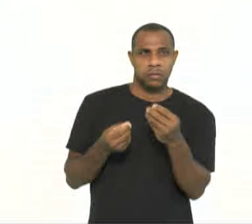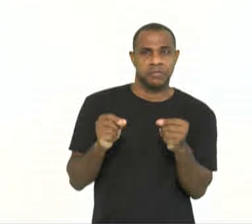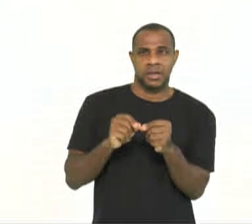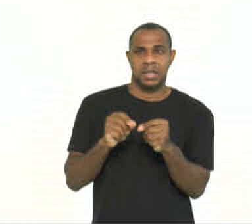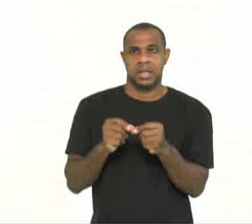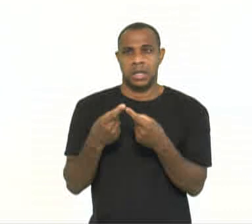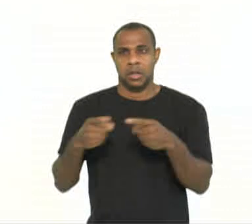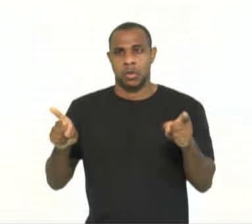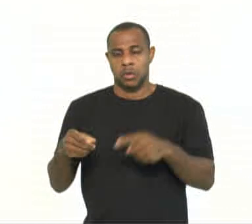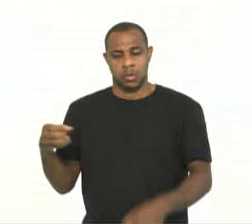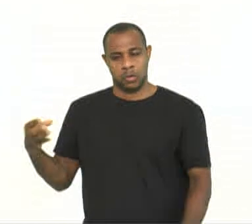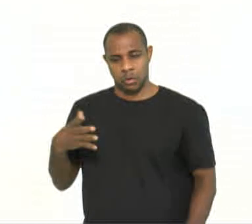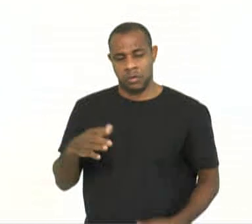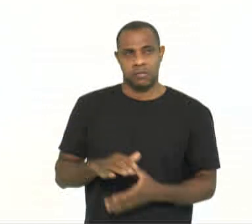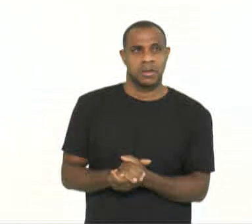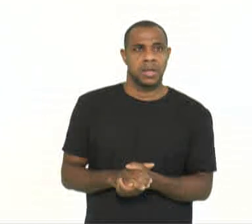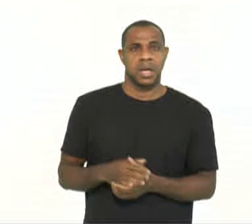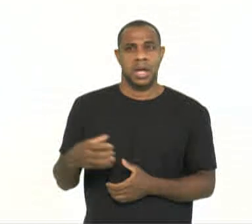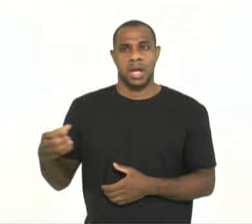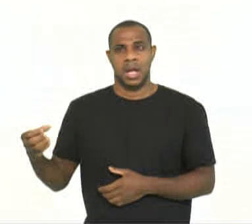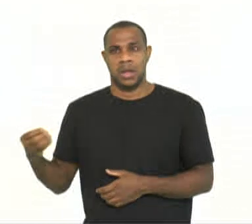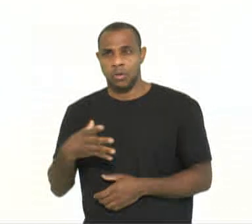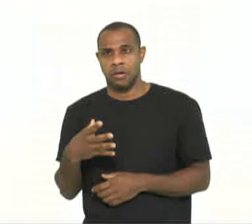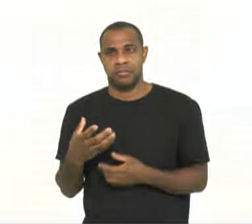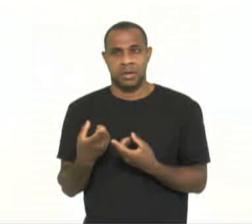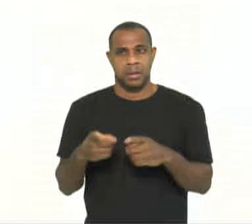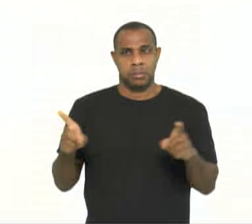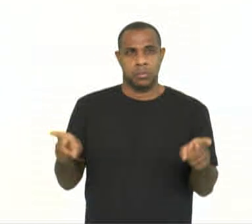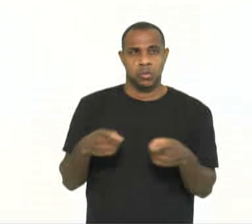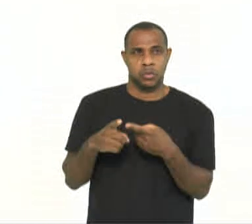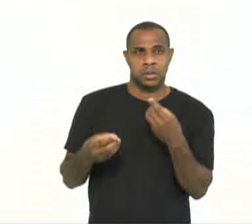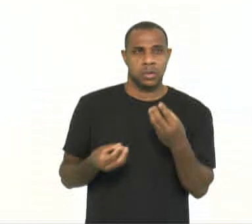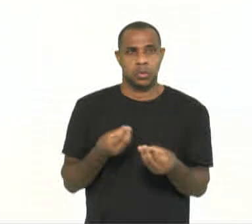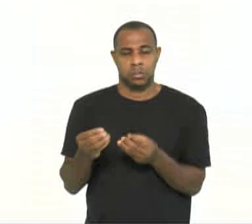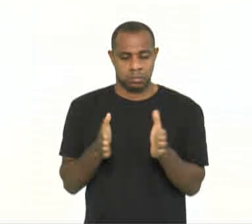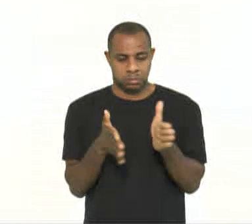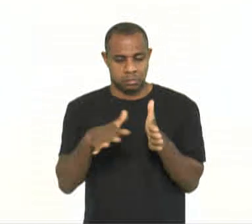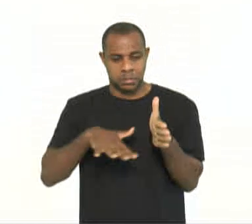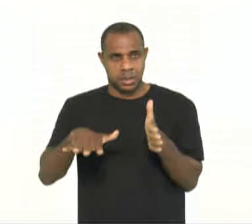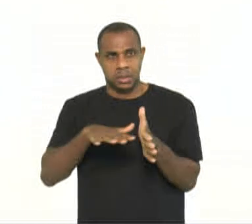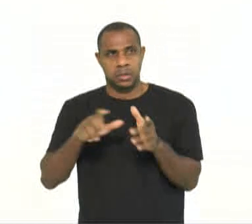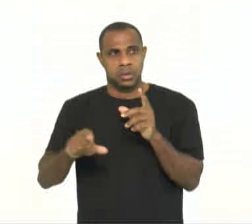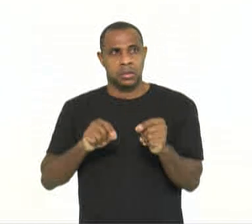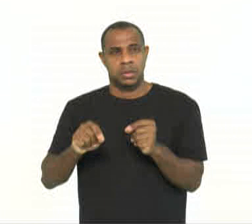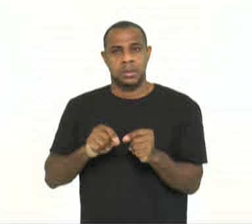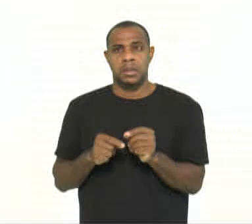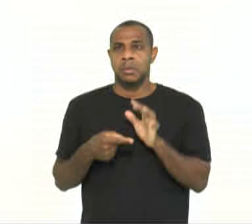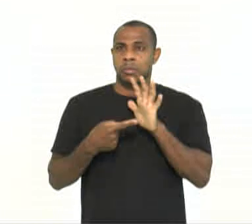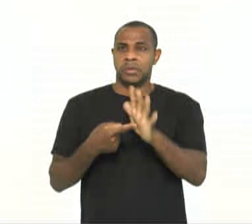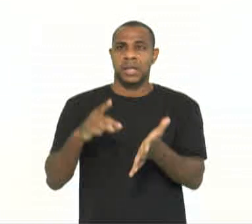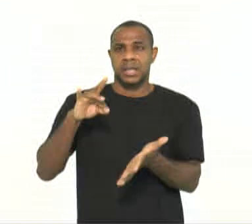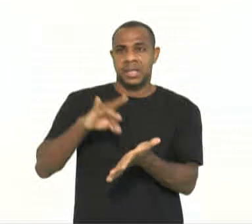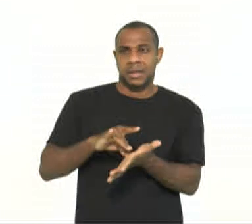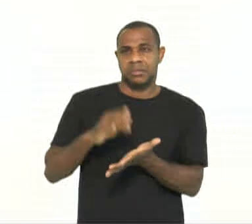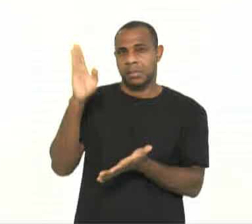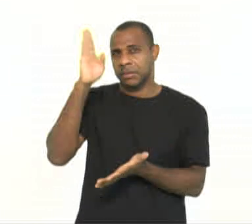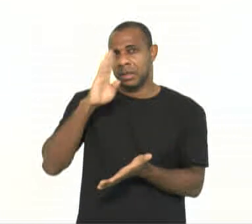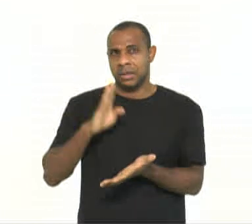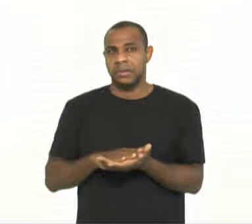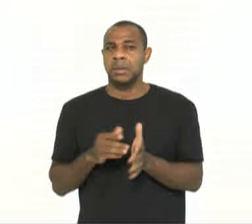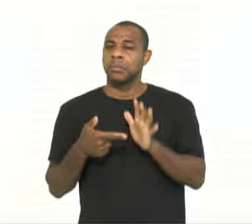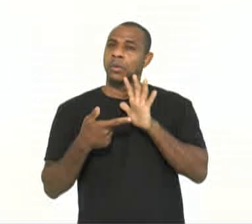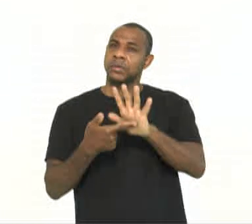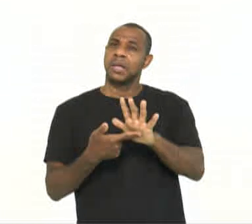musical. A nova era musical mencionada no texto evidencia um gênero que incorporou a cultura de massa e se adequou à realidade brasileira. Esse gênero está representado pela